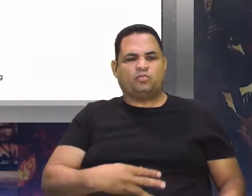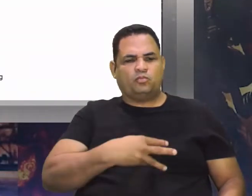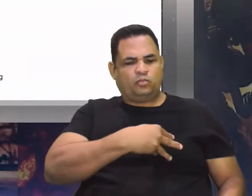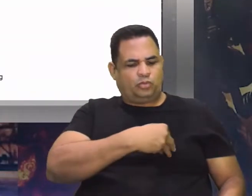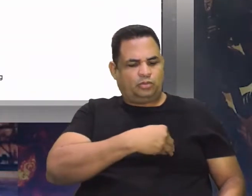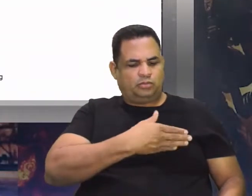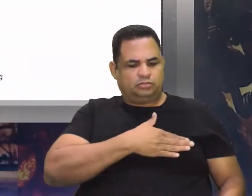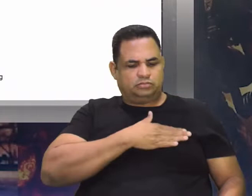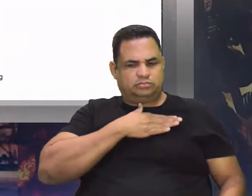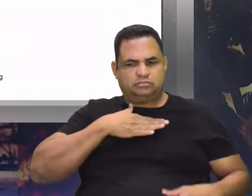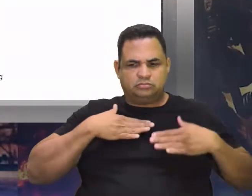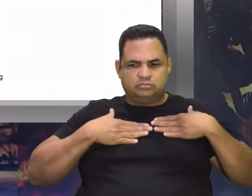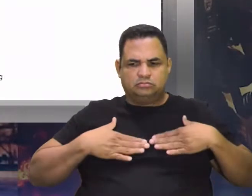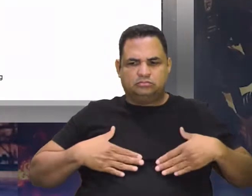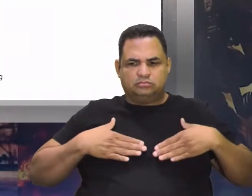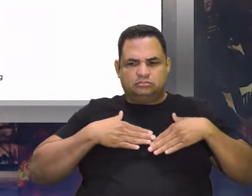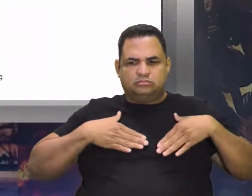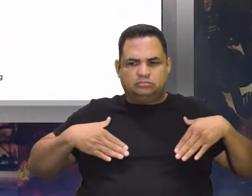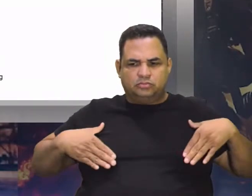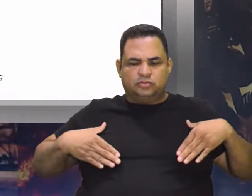Mamas no peito,